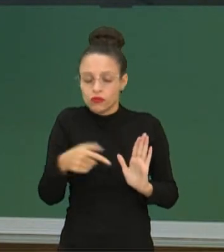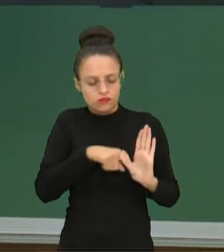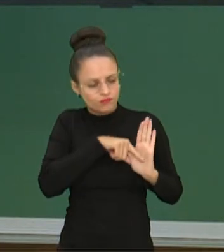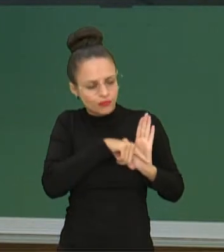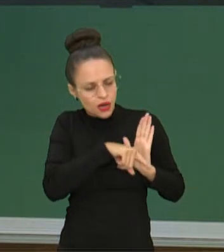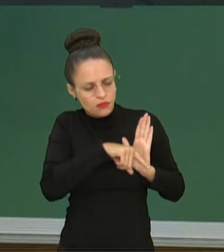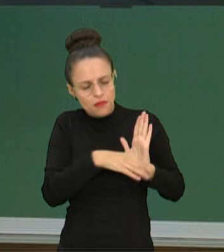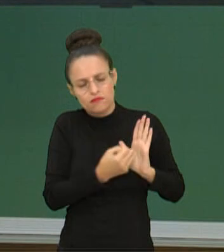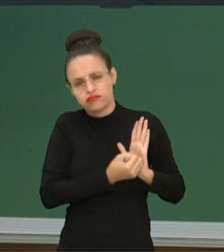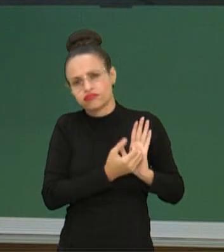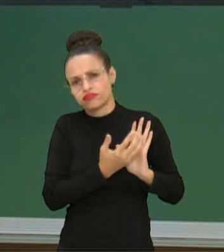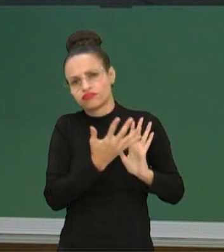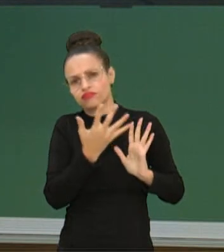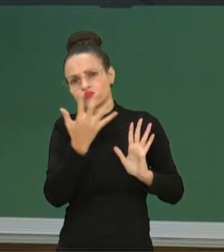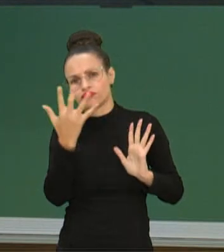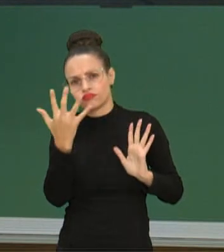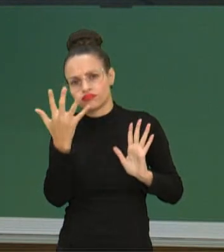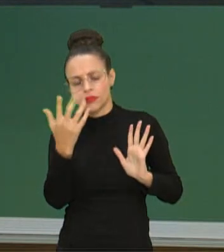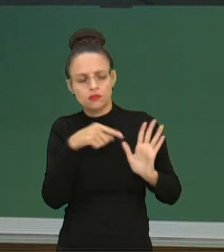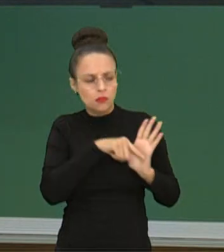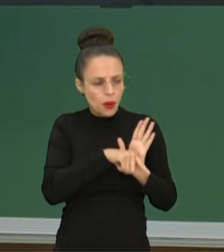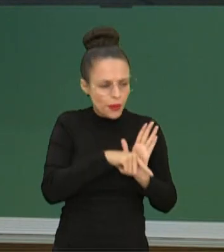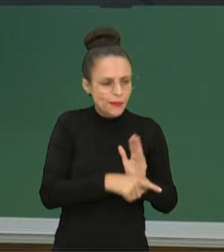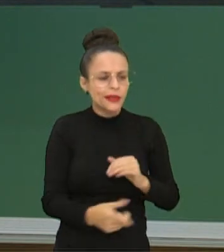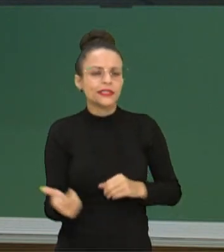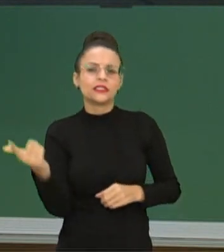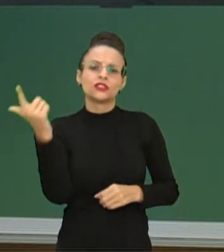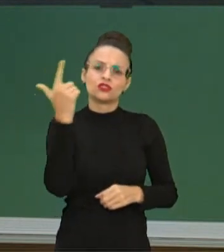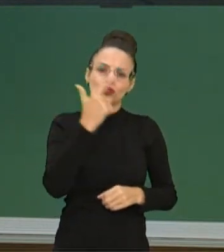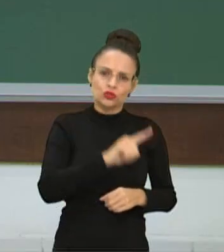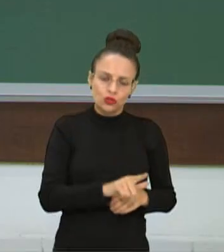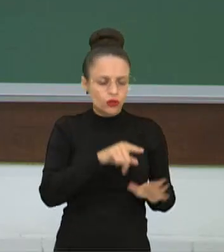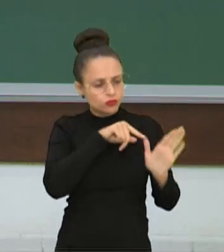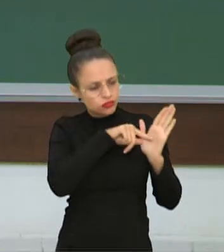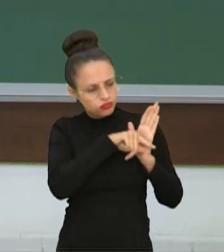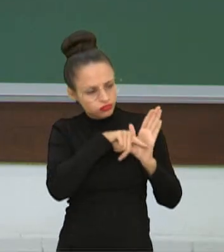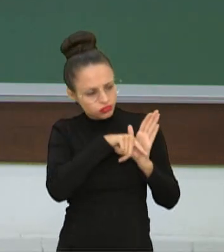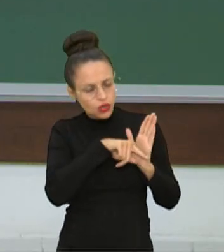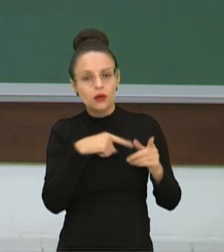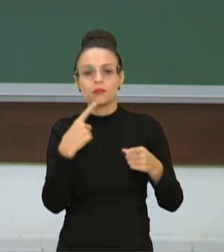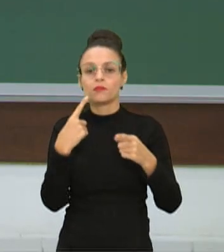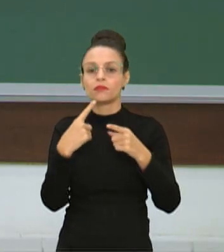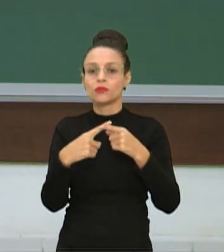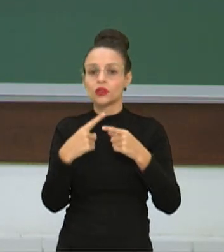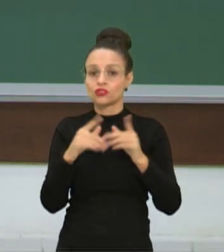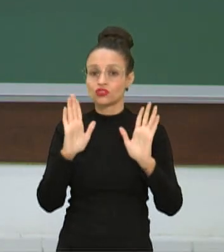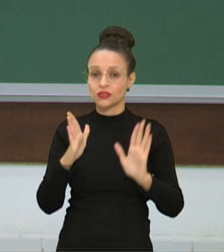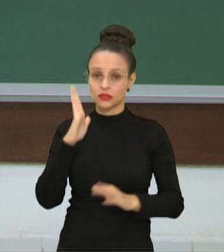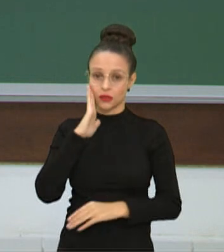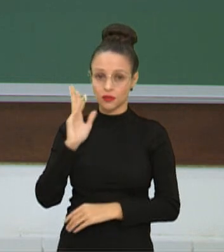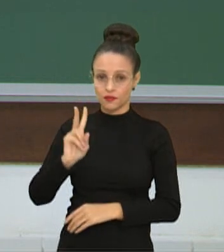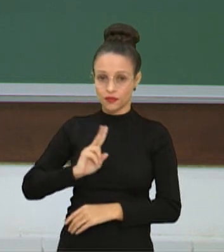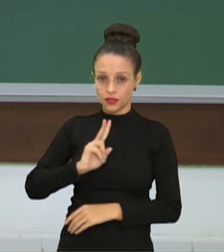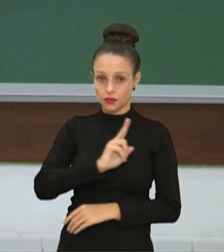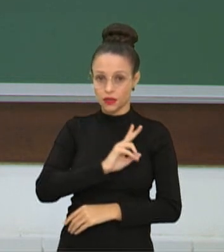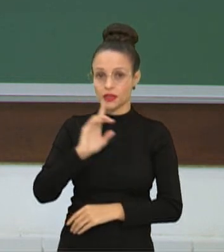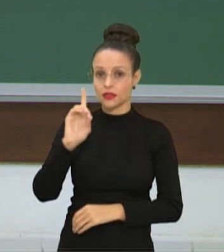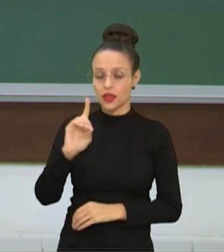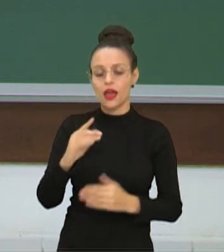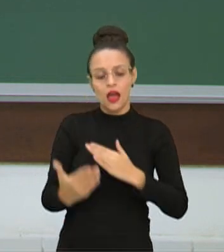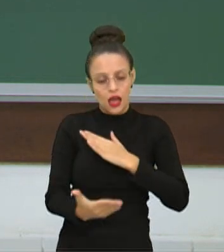né? Muitos deles estão sendo revistos, mas a gente já sabe que a vitamina D também ajuda na